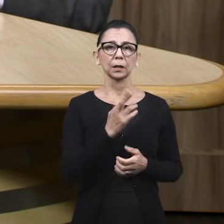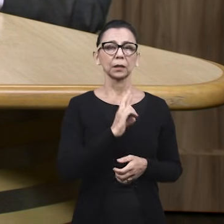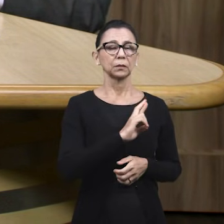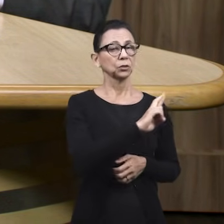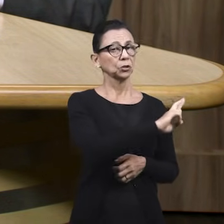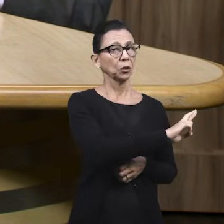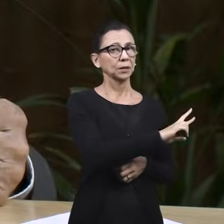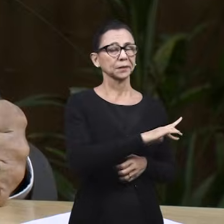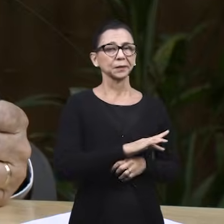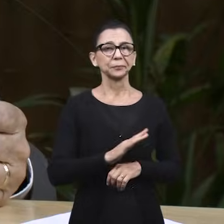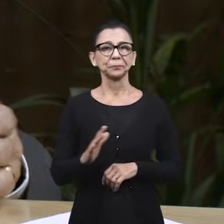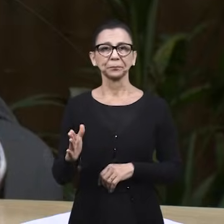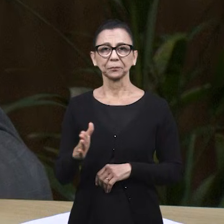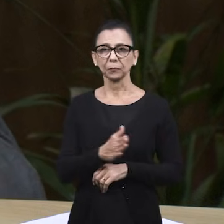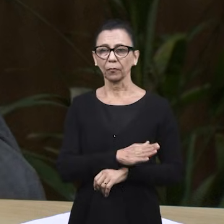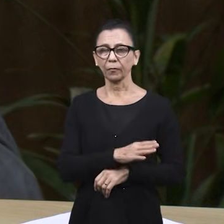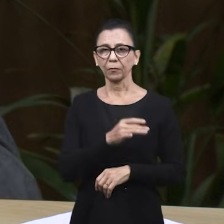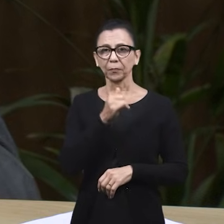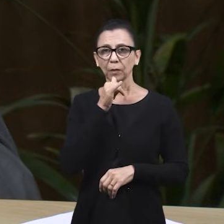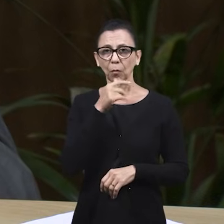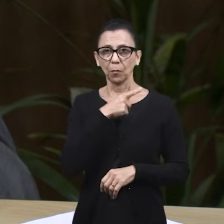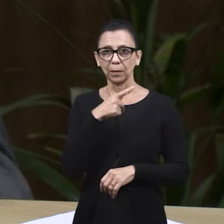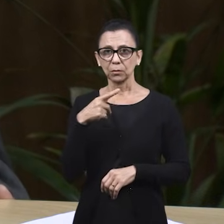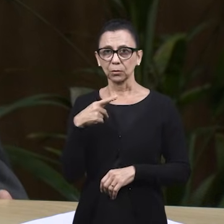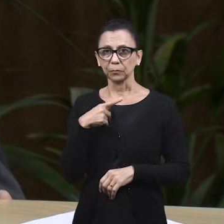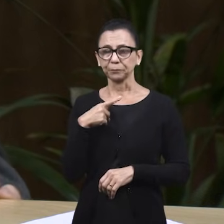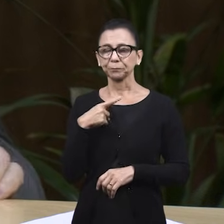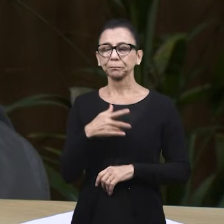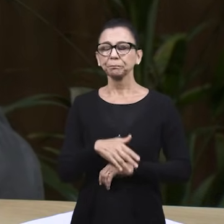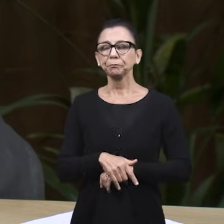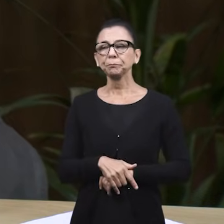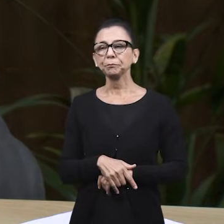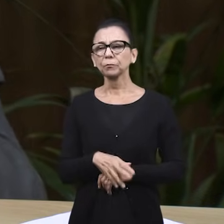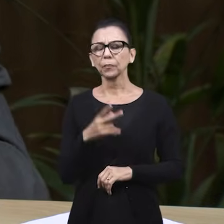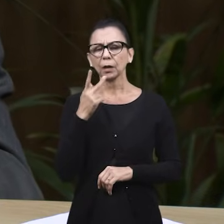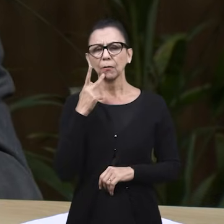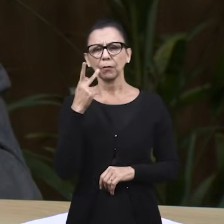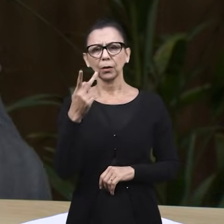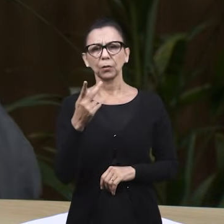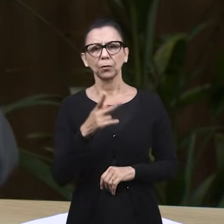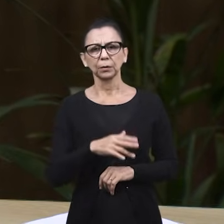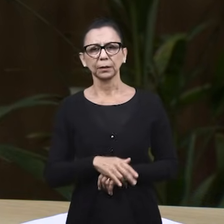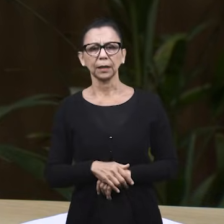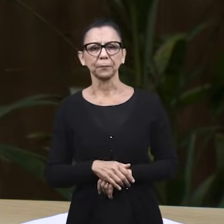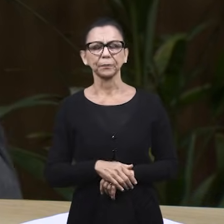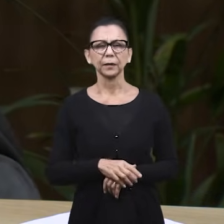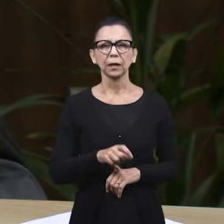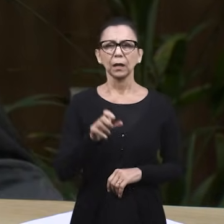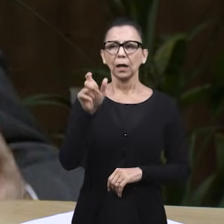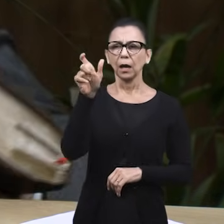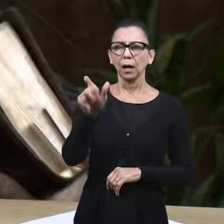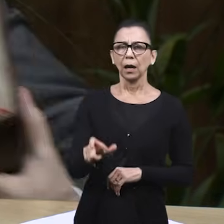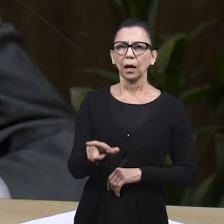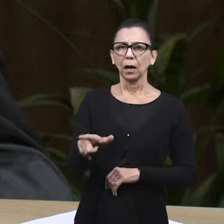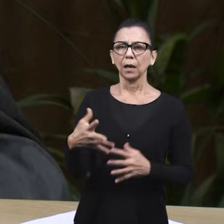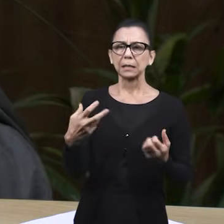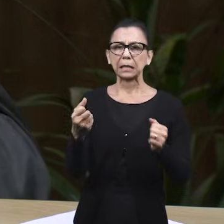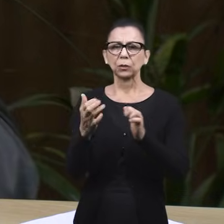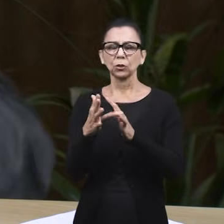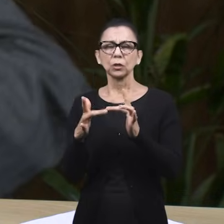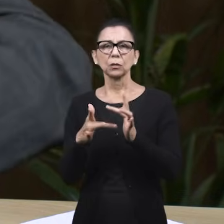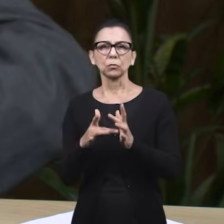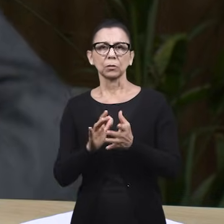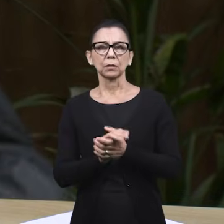que contava o caso, uma pessoa se converteu. A pessoa se converteu, estava no pasto com a Bíblia na